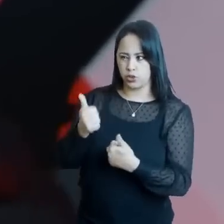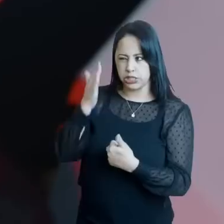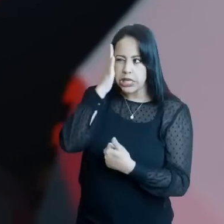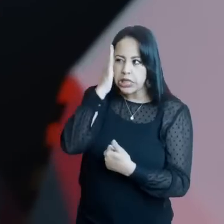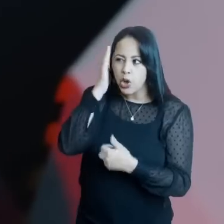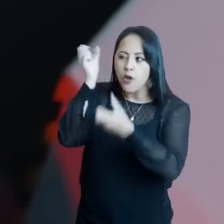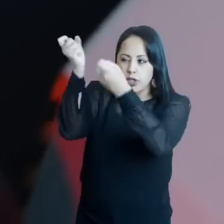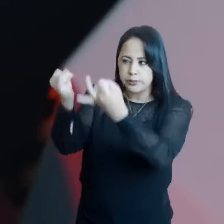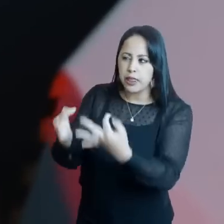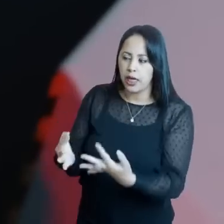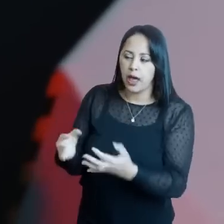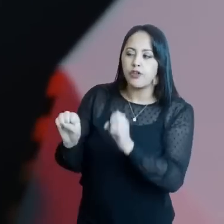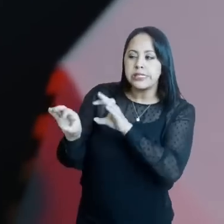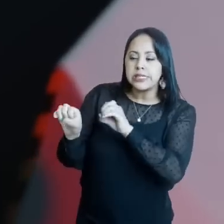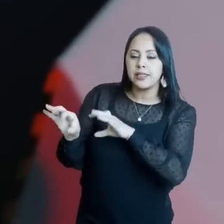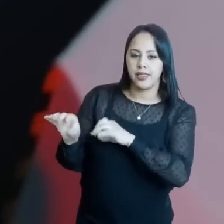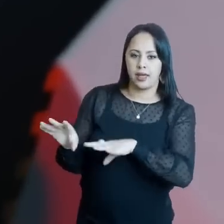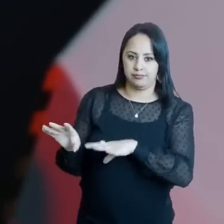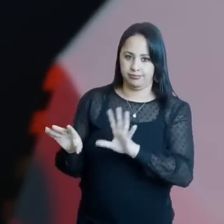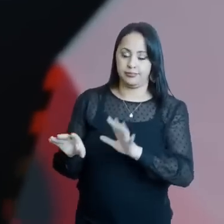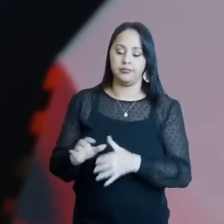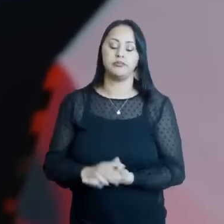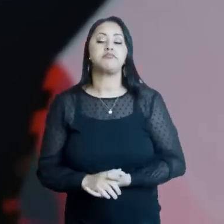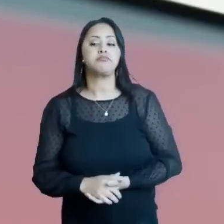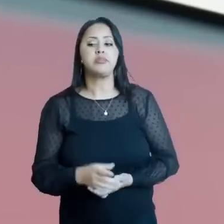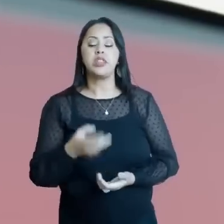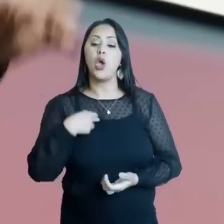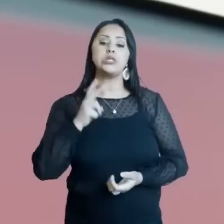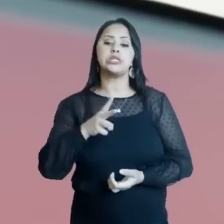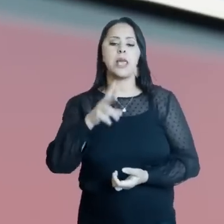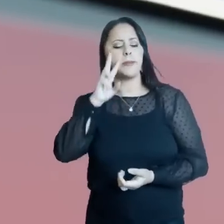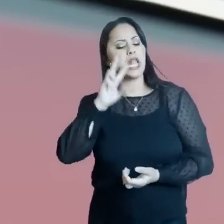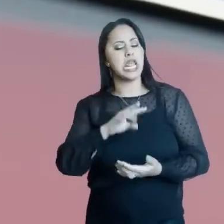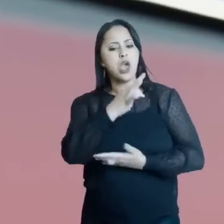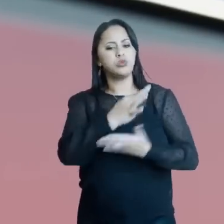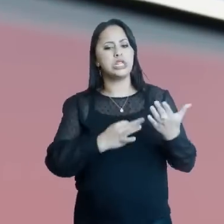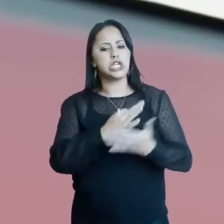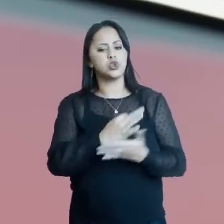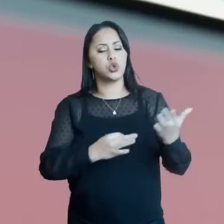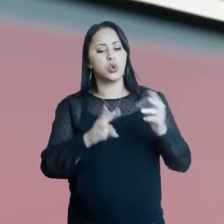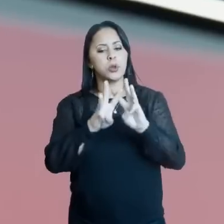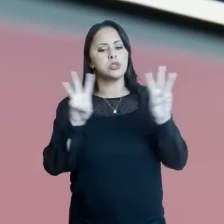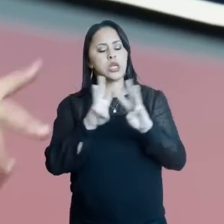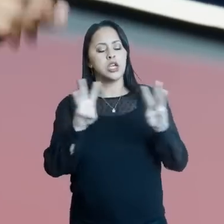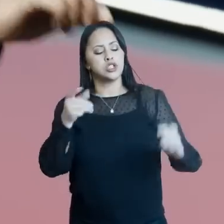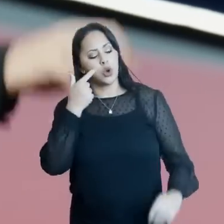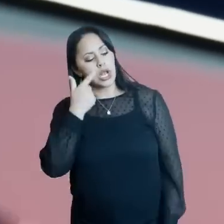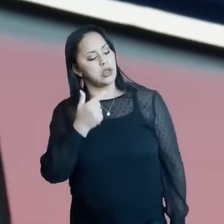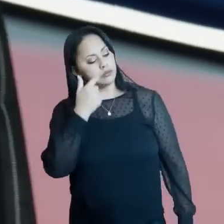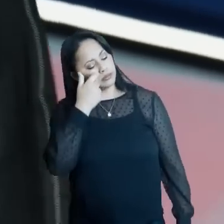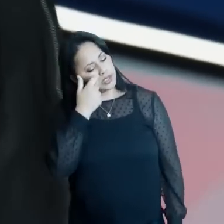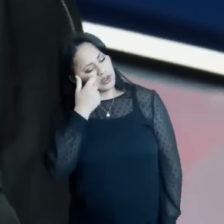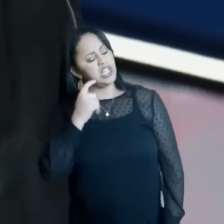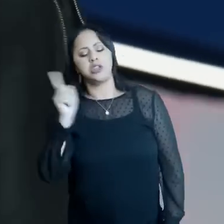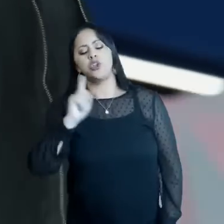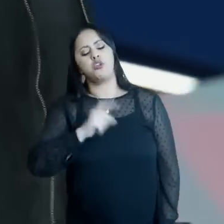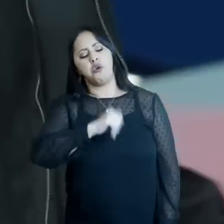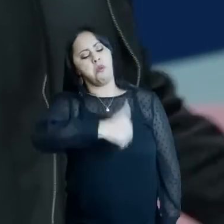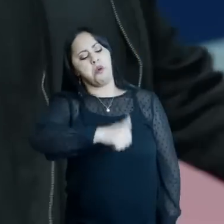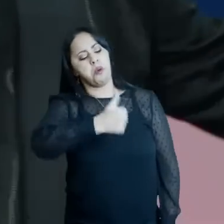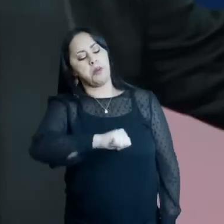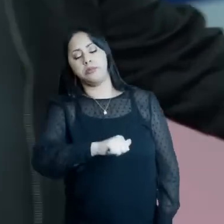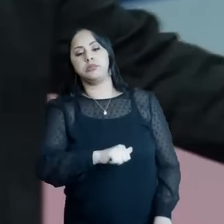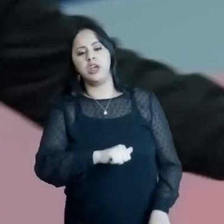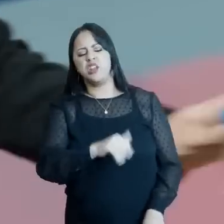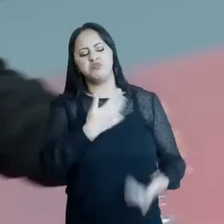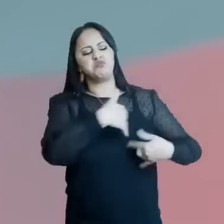textos da minha empresa, que ia para o site. Um dia eles me mandaram um texto para aprovar, o Israel está até aqui, mandou um texto para aprovar, eu falei assim, eu não vou aprovar não. Aí ele falou assim, por que o